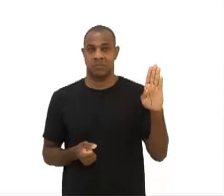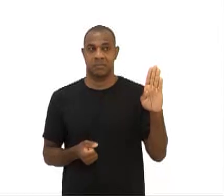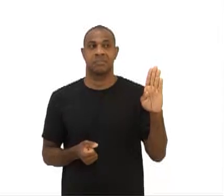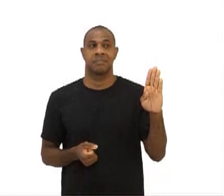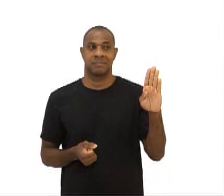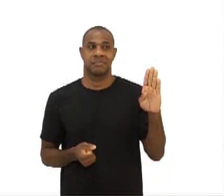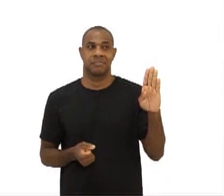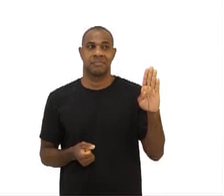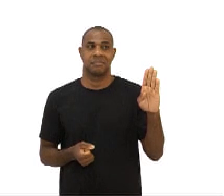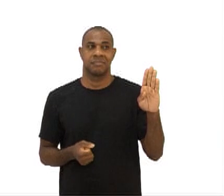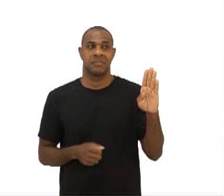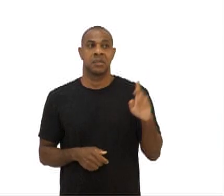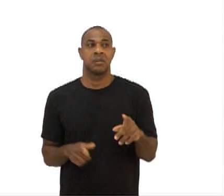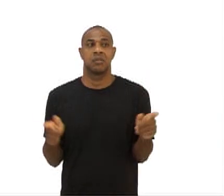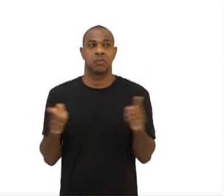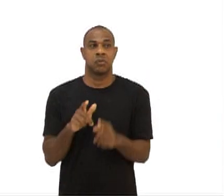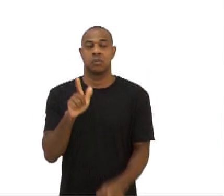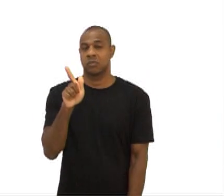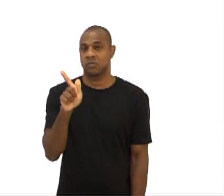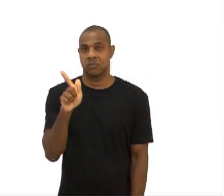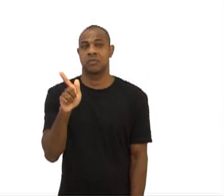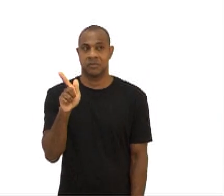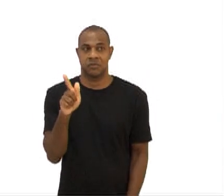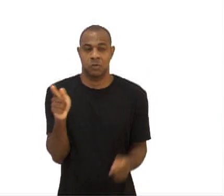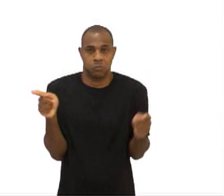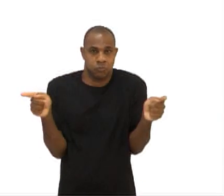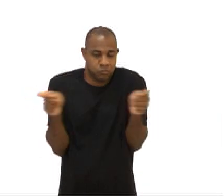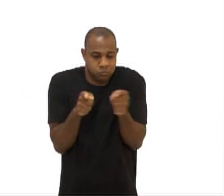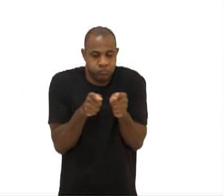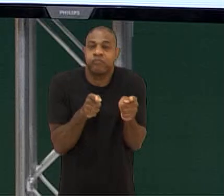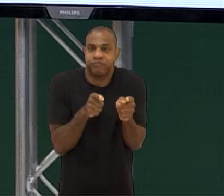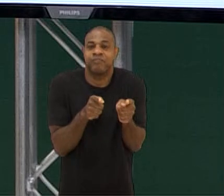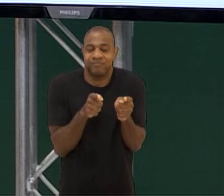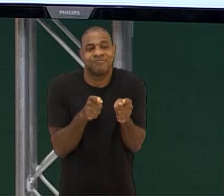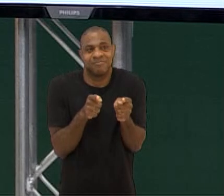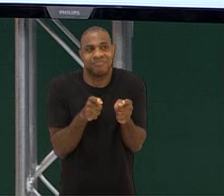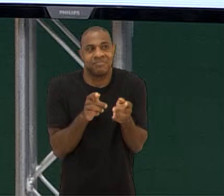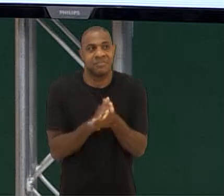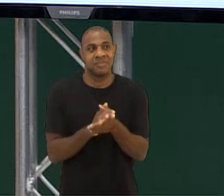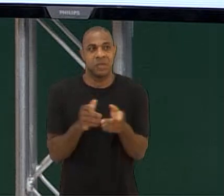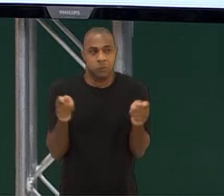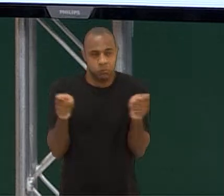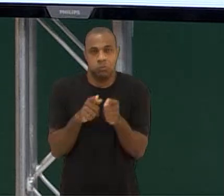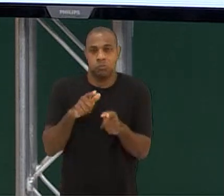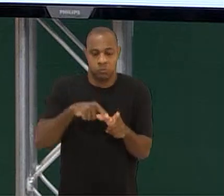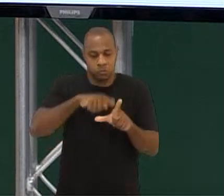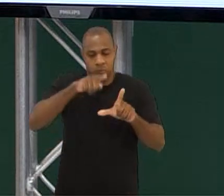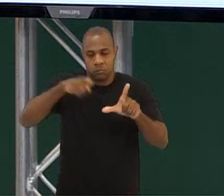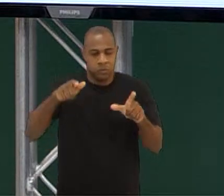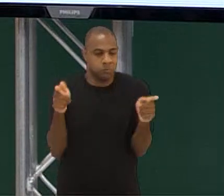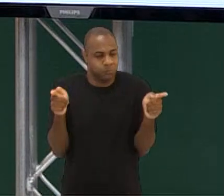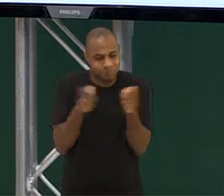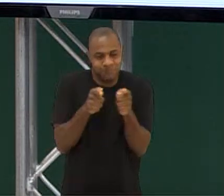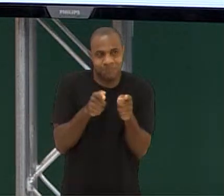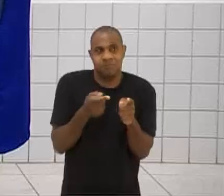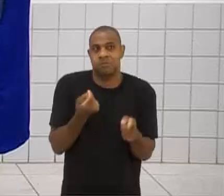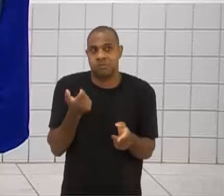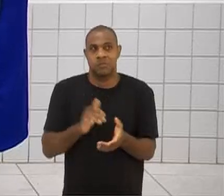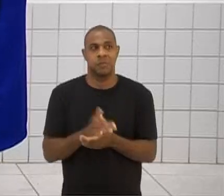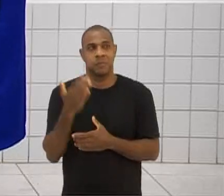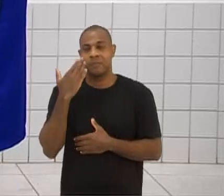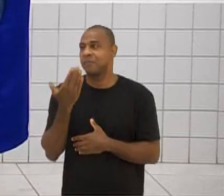foi comprimido horizontalmente. E é isso aí, vocês acertaram. O gráfico ficou um pouquinho mais espremido, não é mesmo? Veja ali a